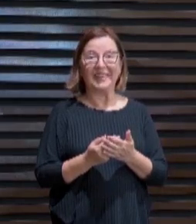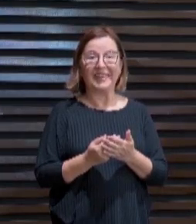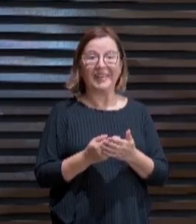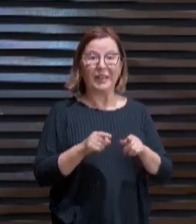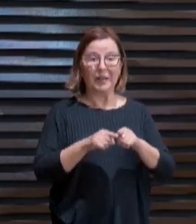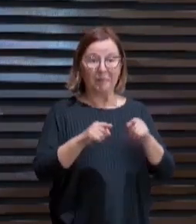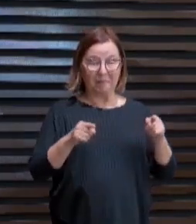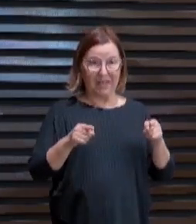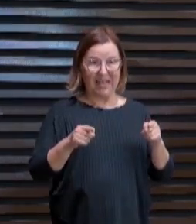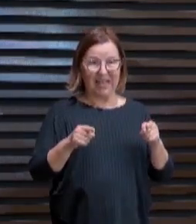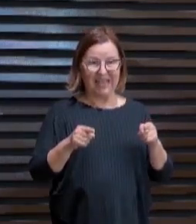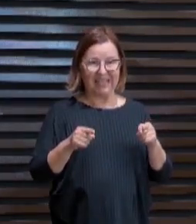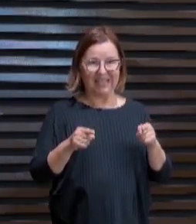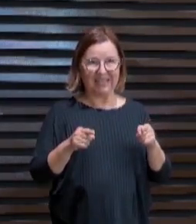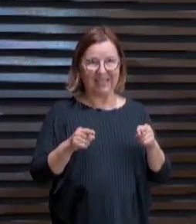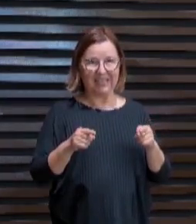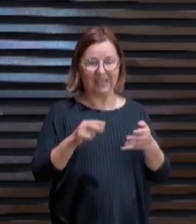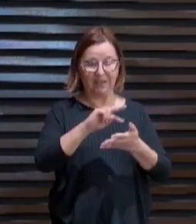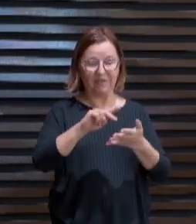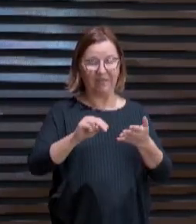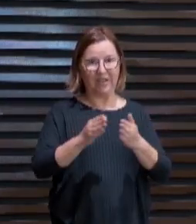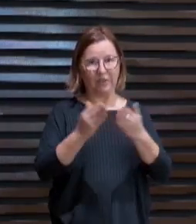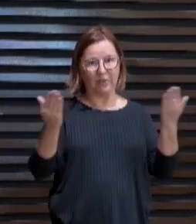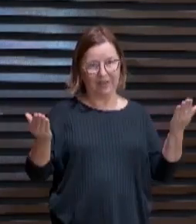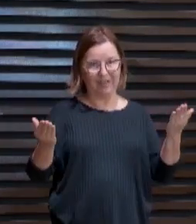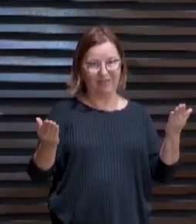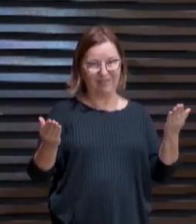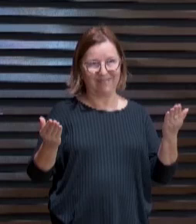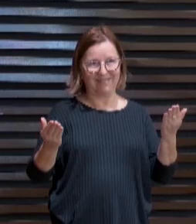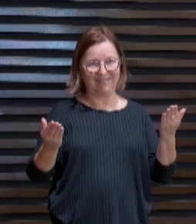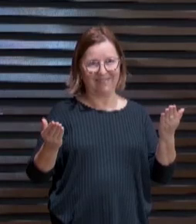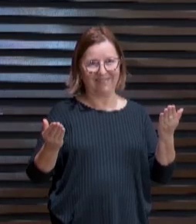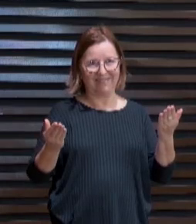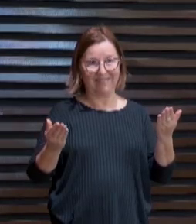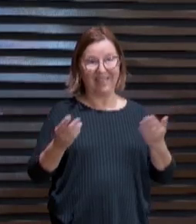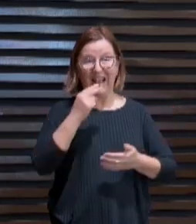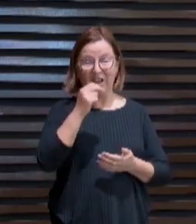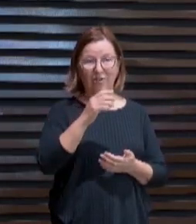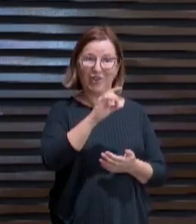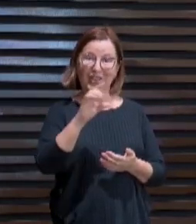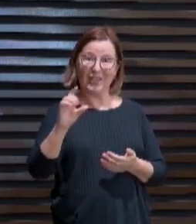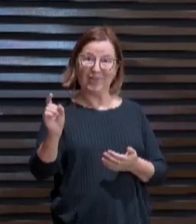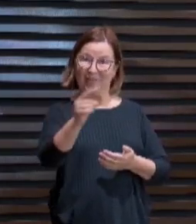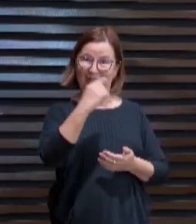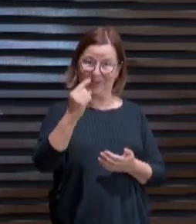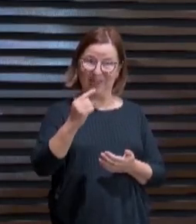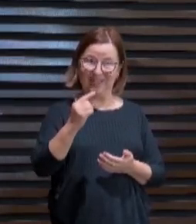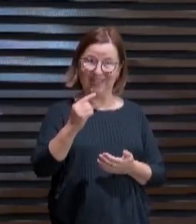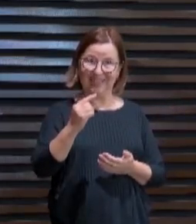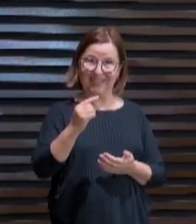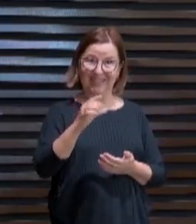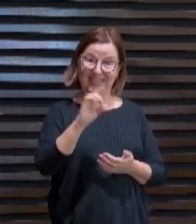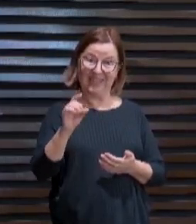no plural, são os livros de cada um de nós. Você tem um livro ali. O seu livro está lá, irmã.